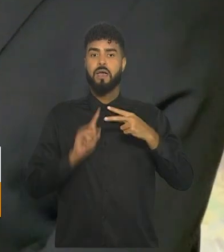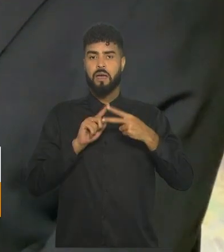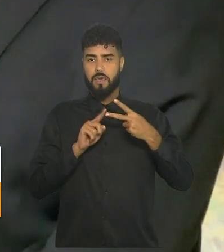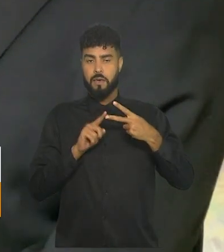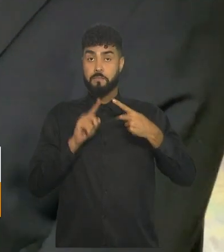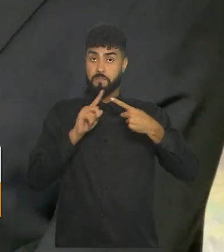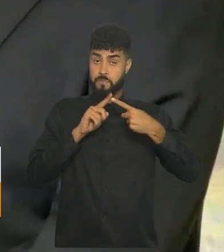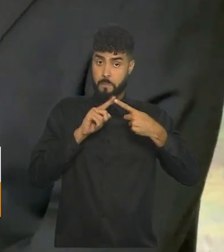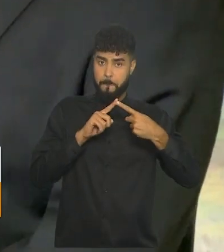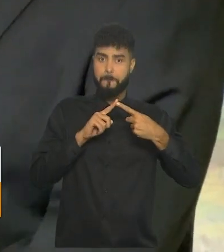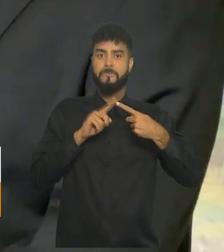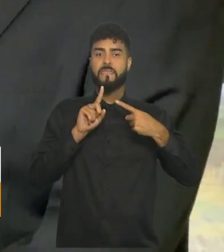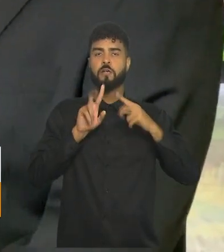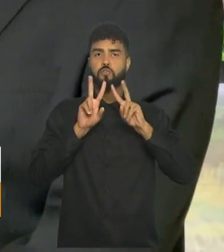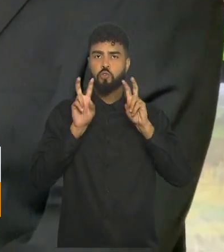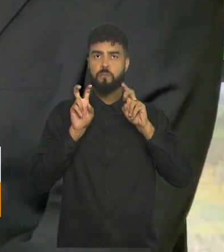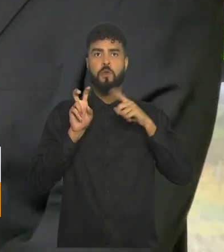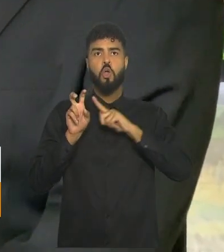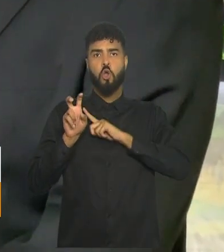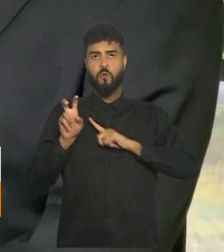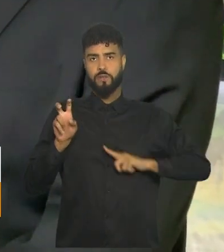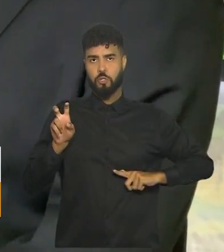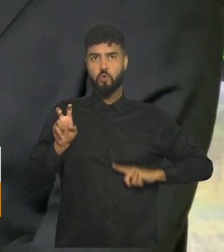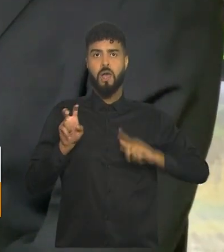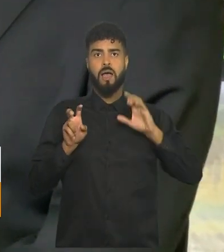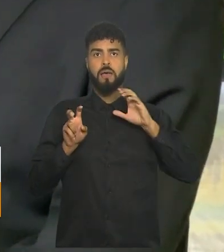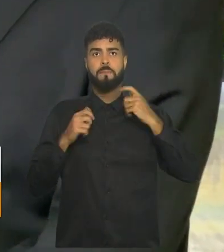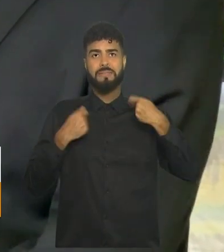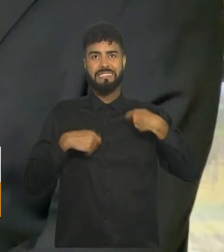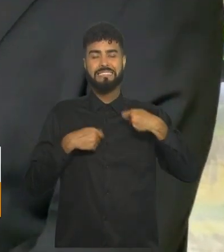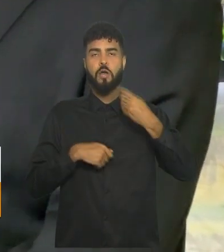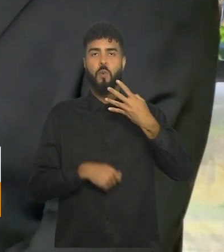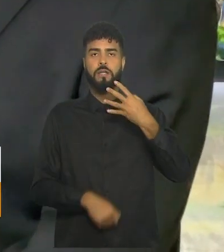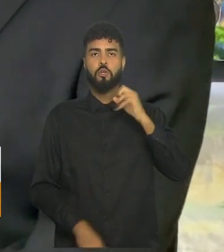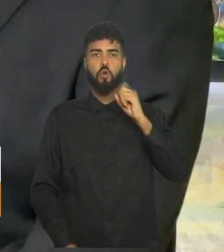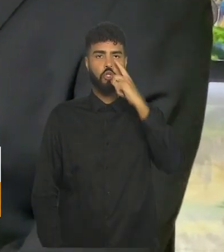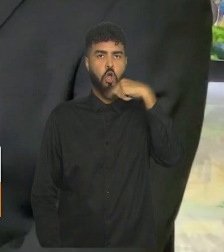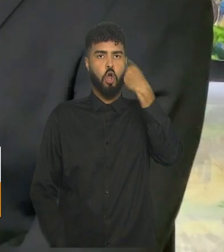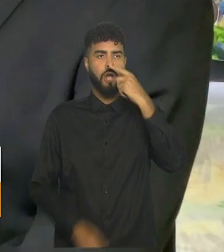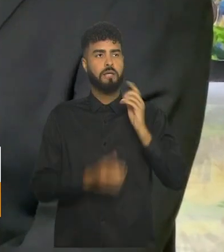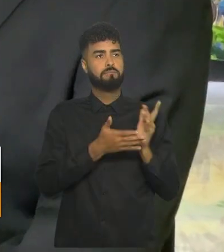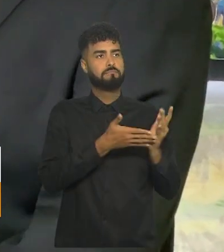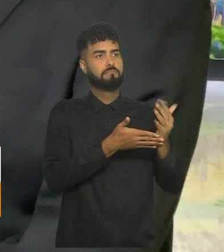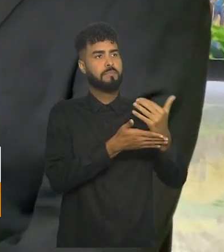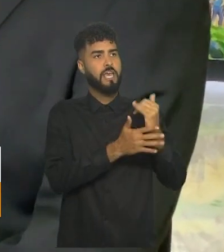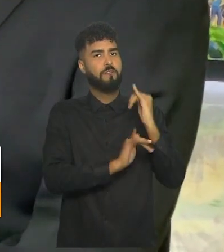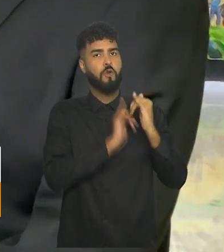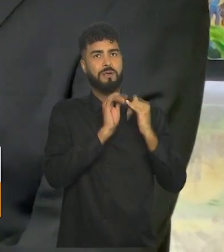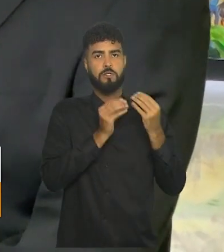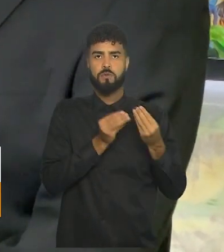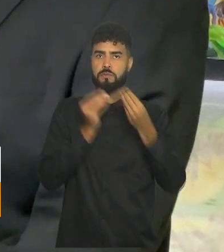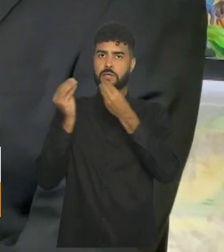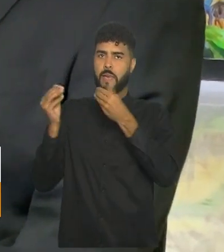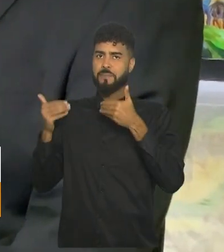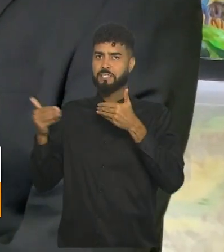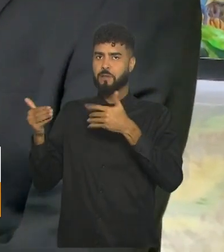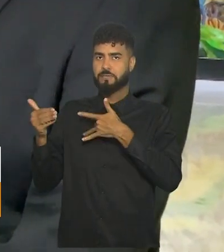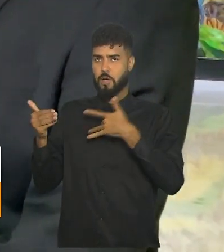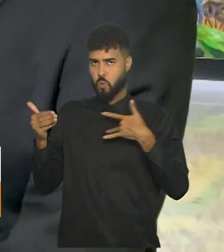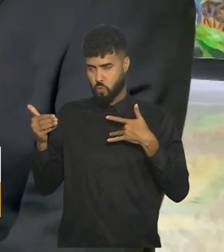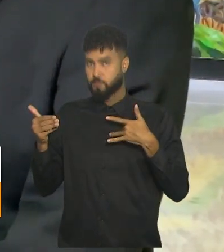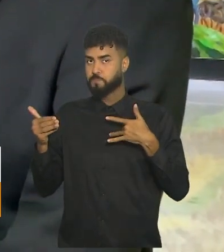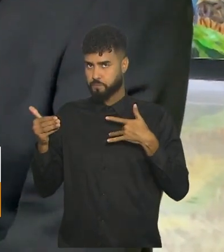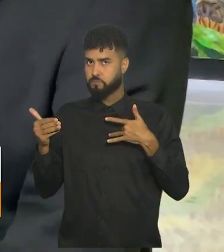A primeira faz com que os governadores, em 48 horas, prestem essas informações. As informações chegaram ao Ministério da Saúde, então é